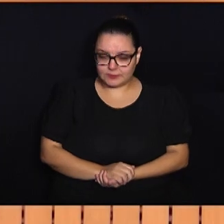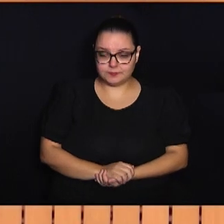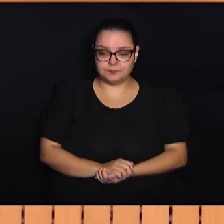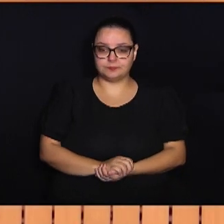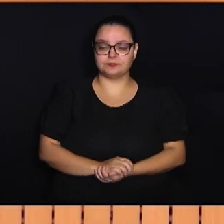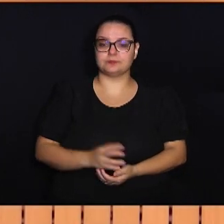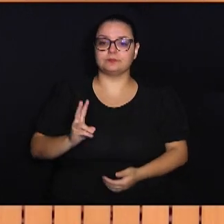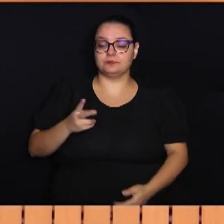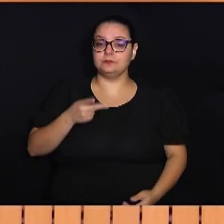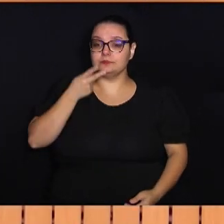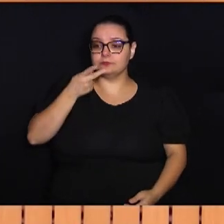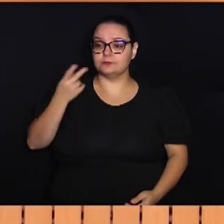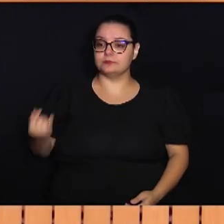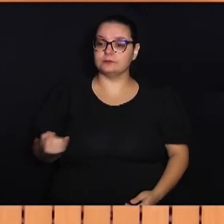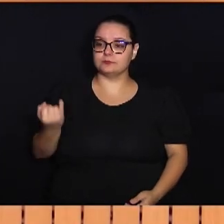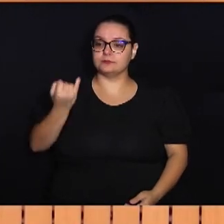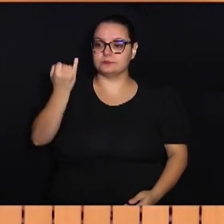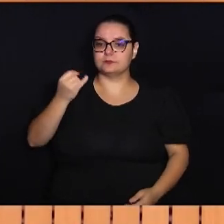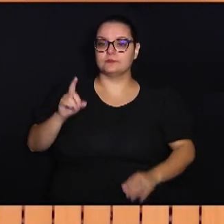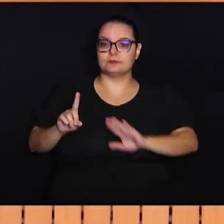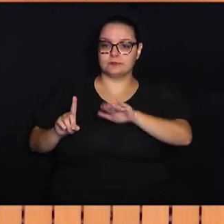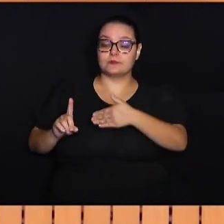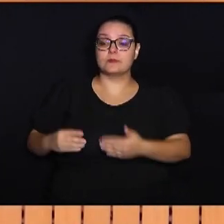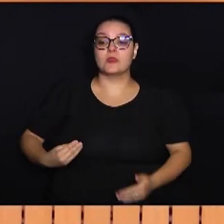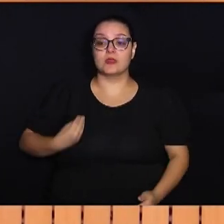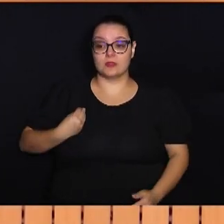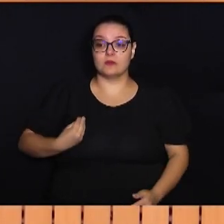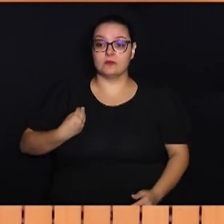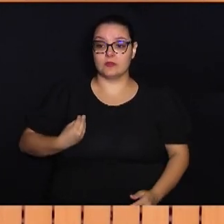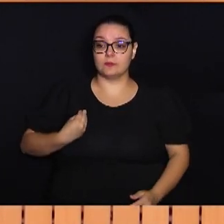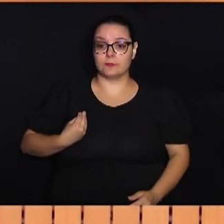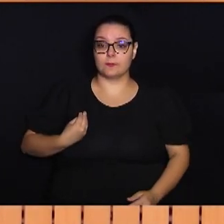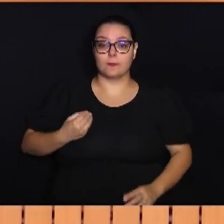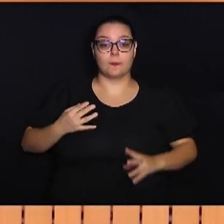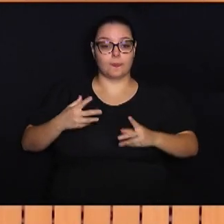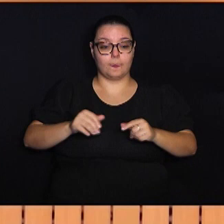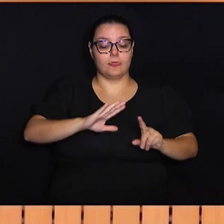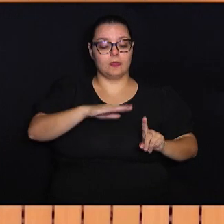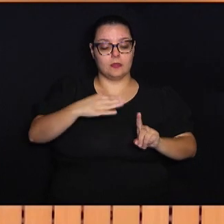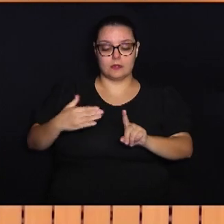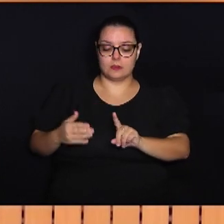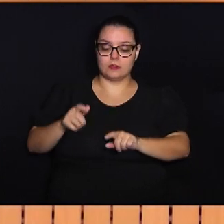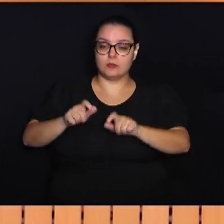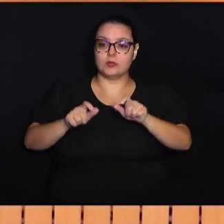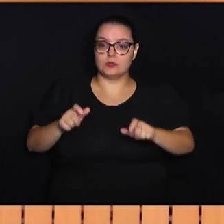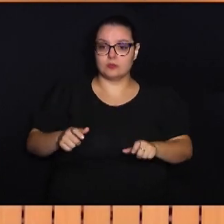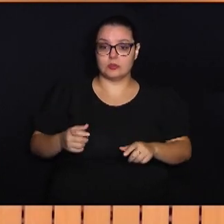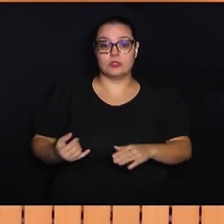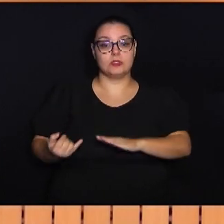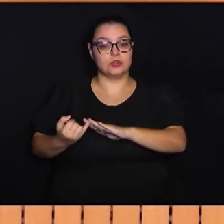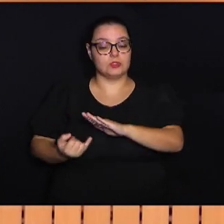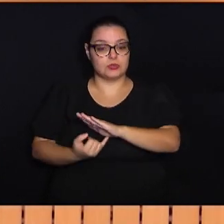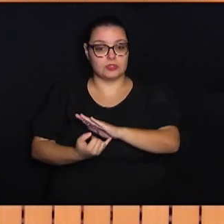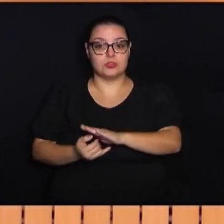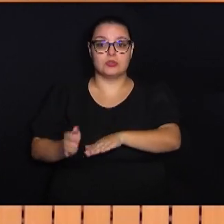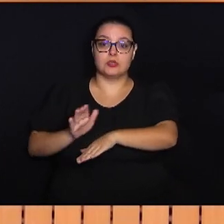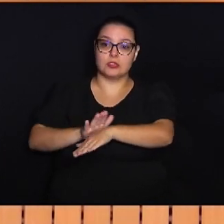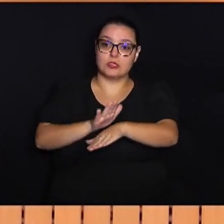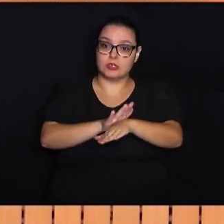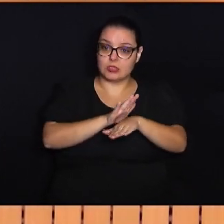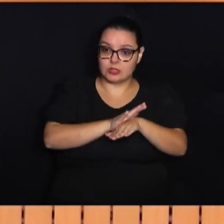assim, primeiro porque nós conseguimos trazer as pessoas da região do Ouro Verde, nós não temos muitos eventos, né? E uma festa junina a gente acaba trazendo o povo